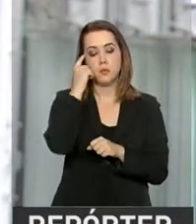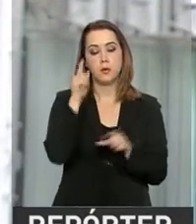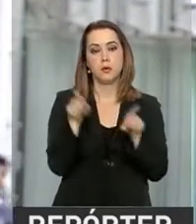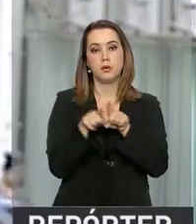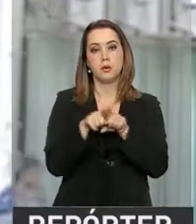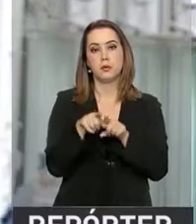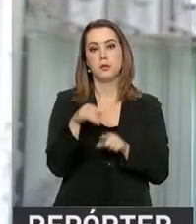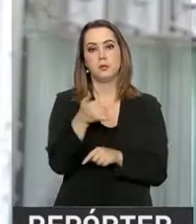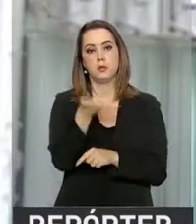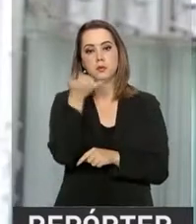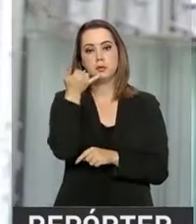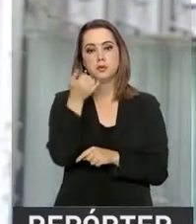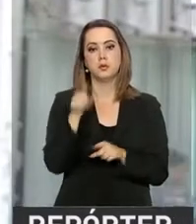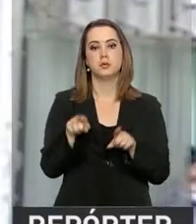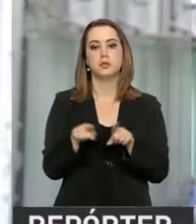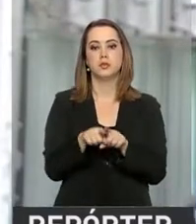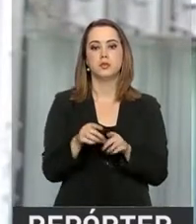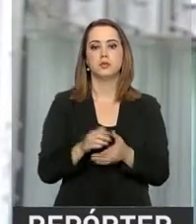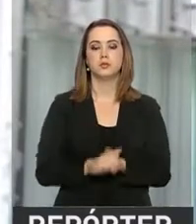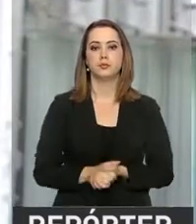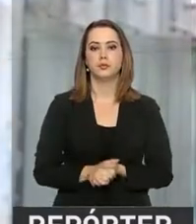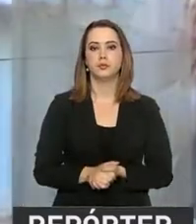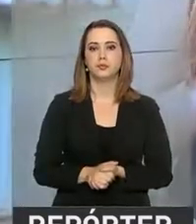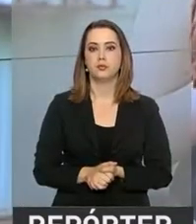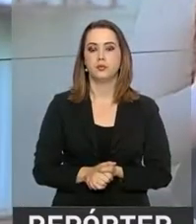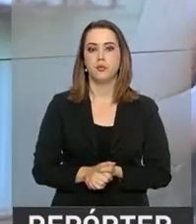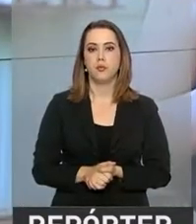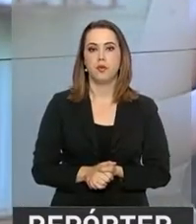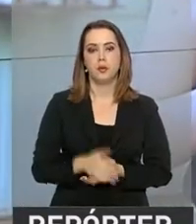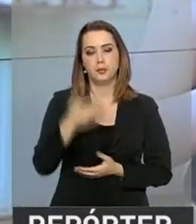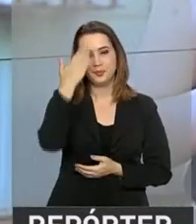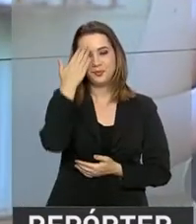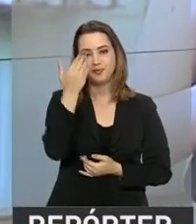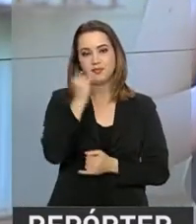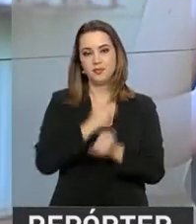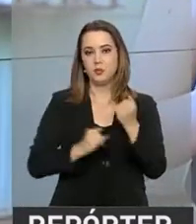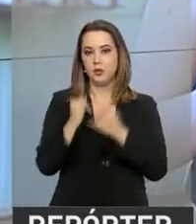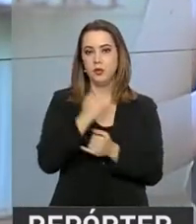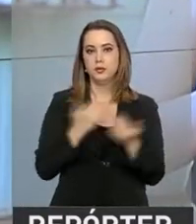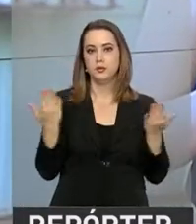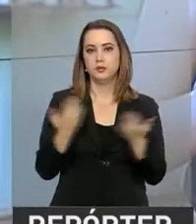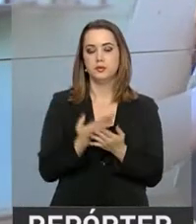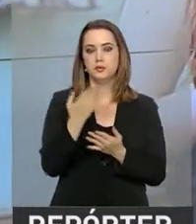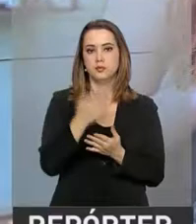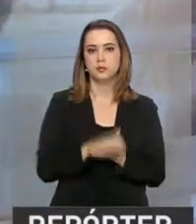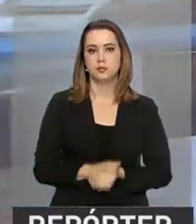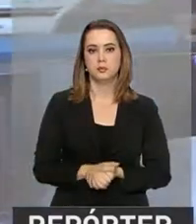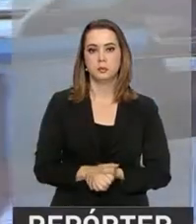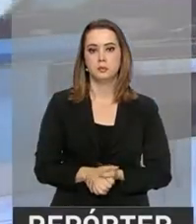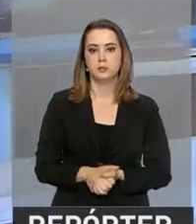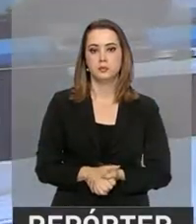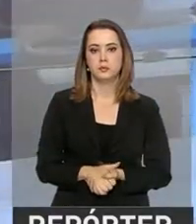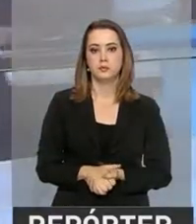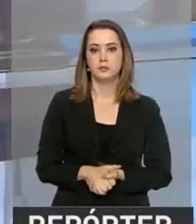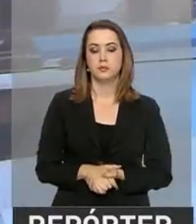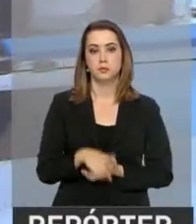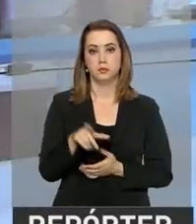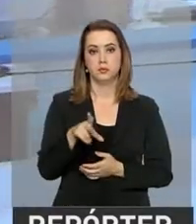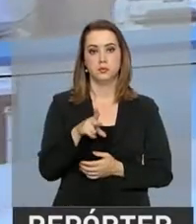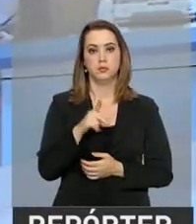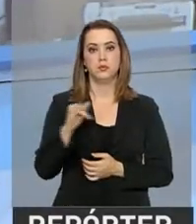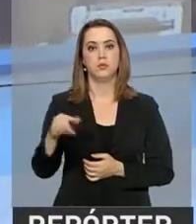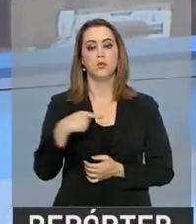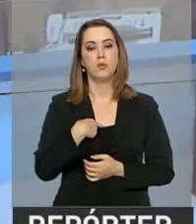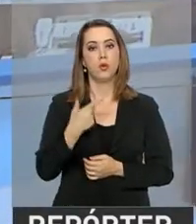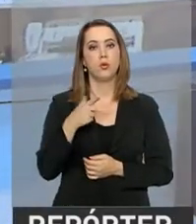800 6 161 meu zé luis obrigado carolina pelas informações ao vivo o último dia da